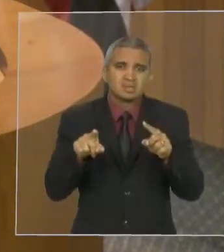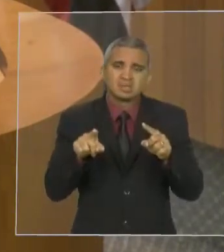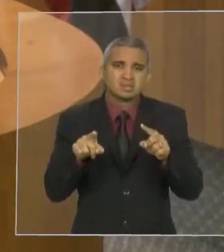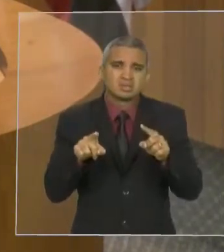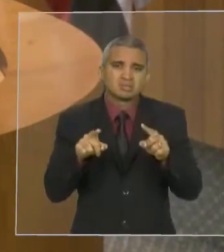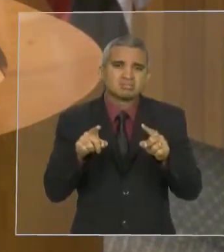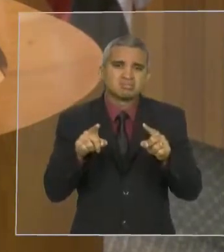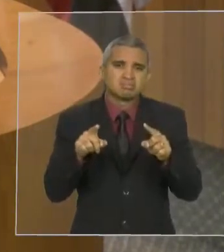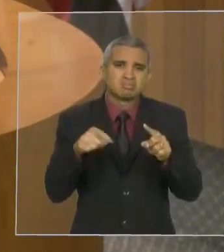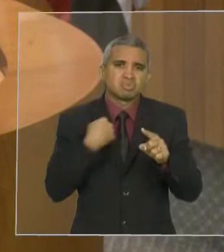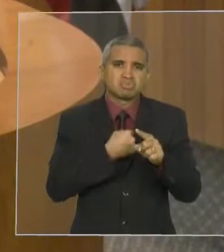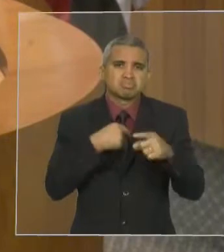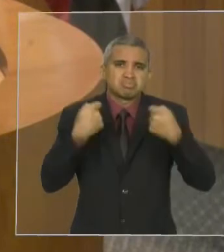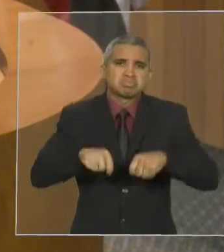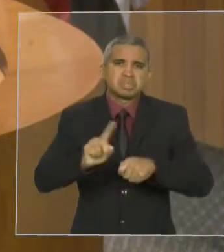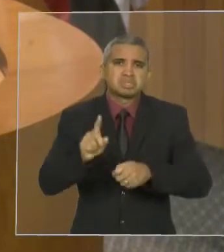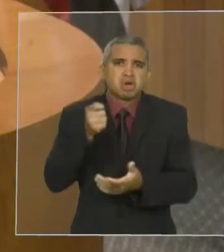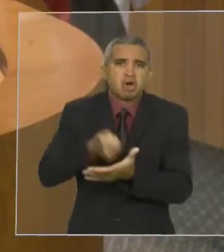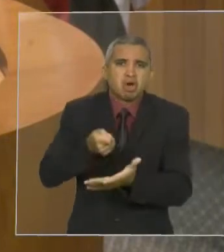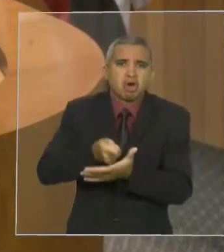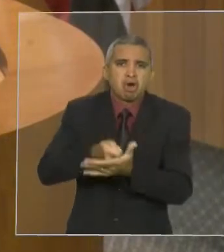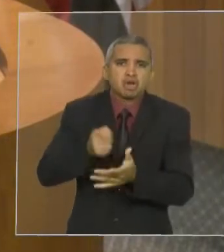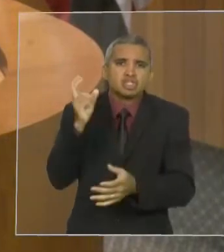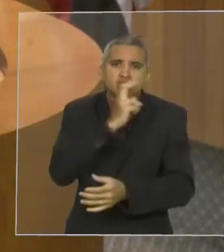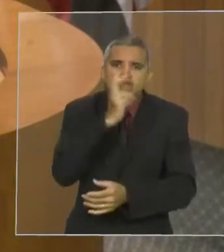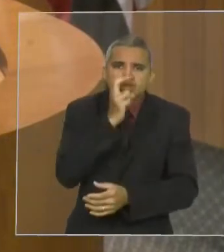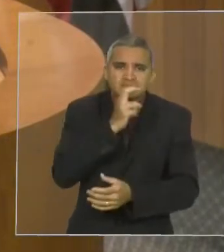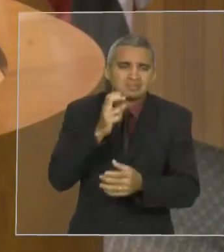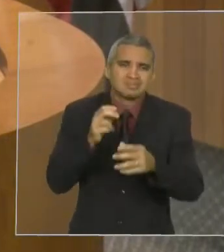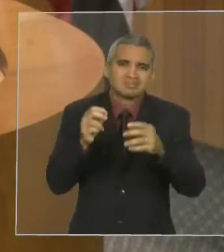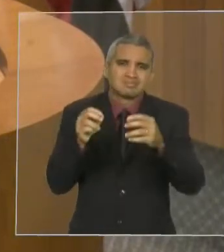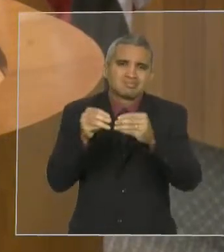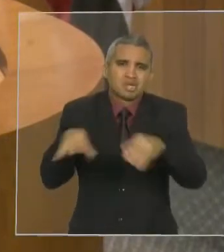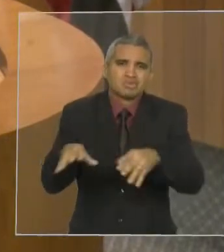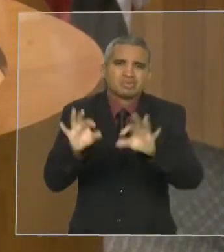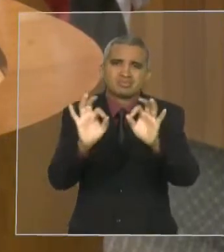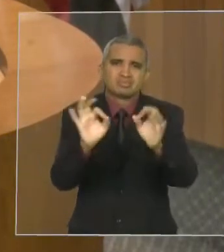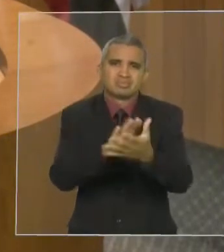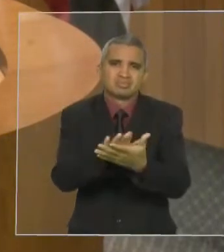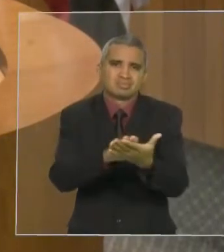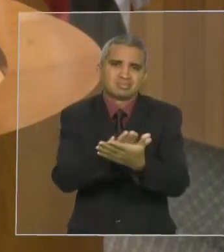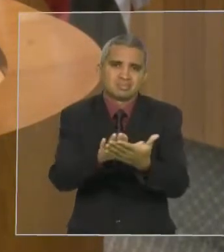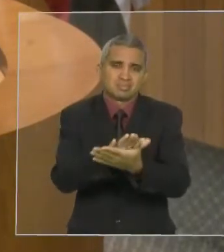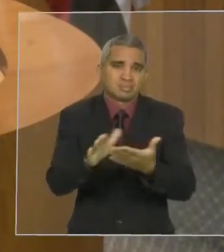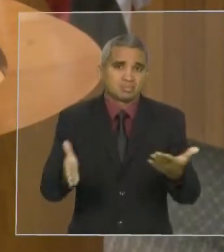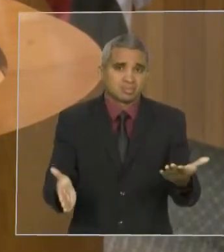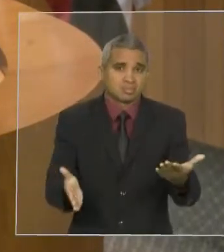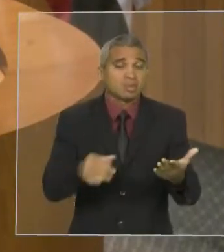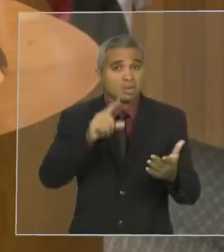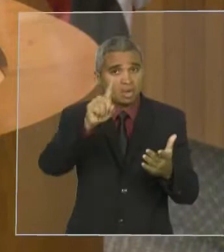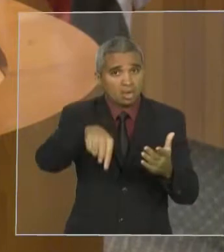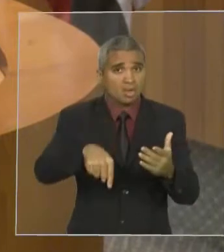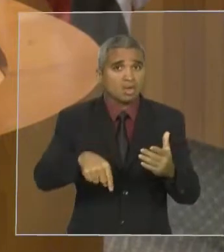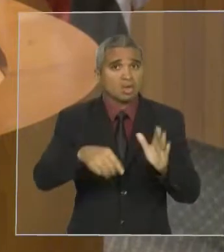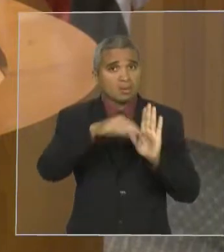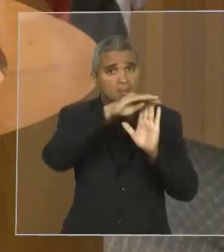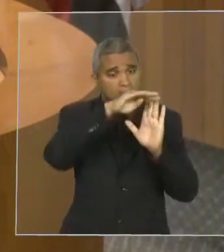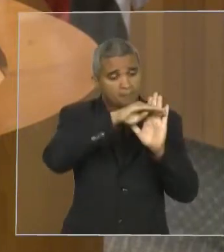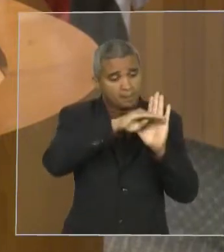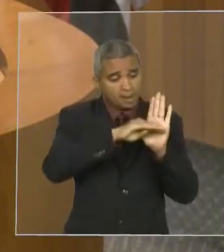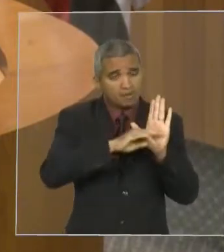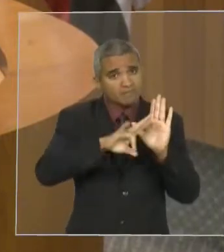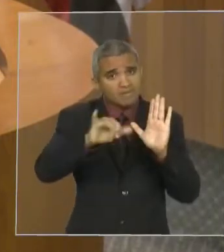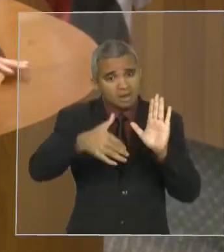deputados, não há nenhum motivo, e esse é um plano que ficará para frente, para as futuras gerações, para